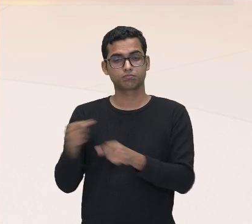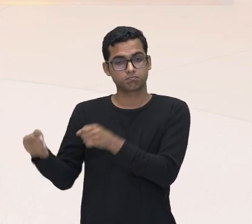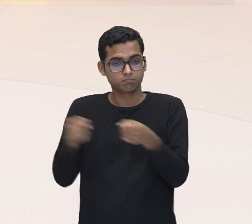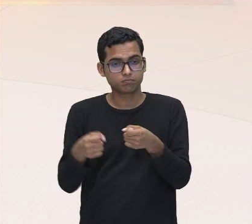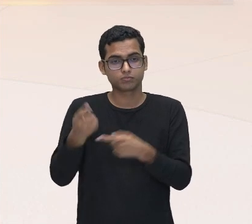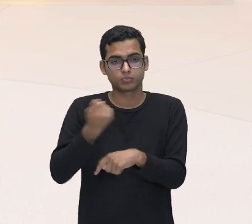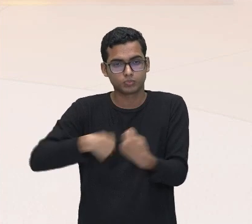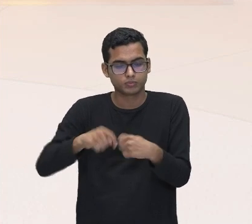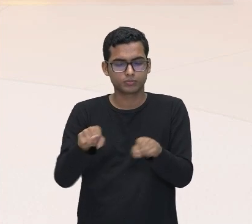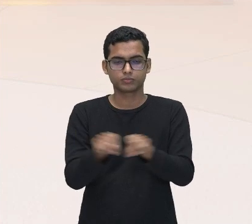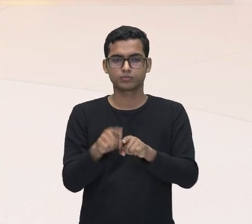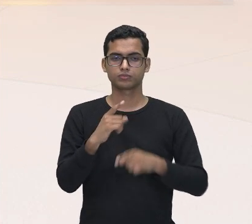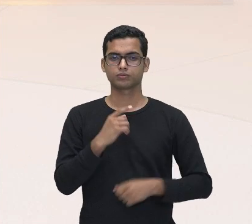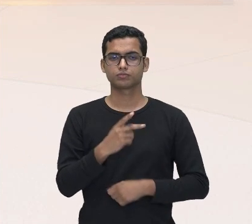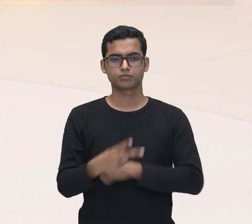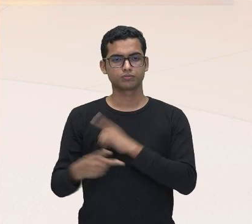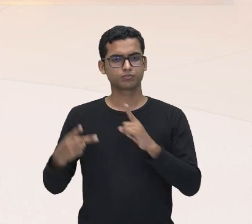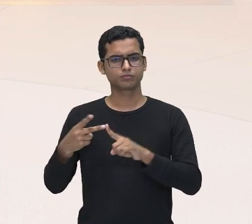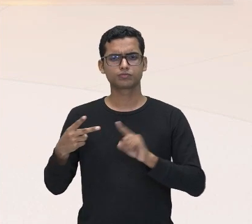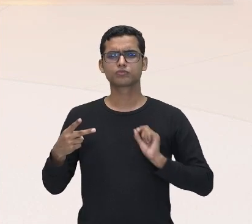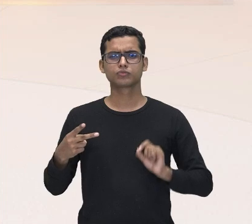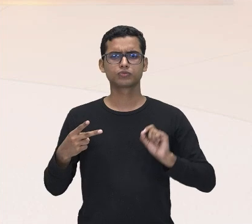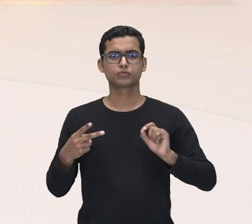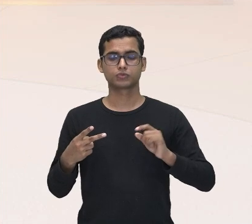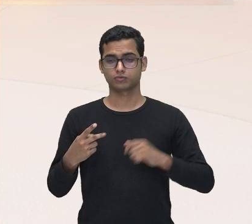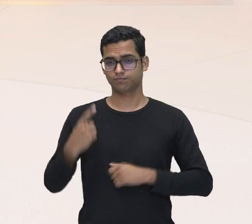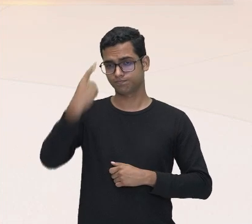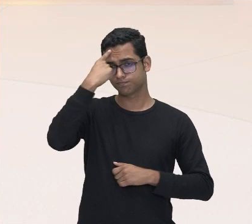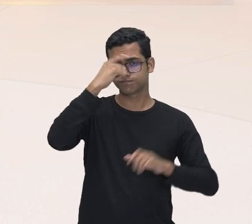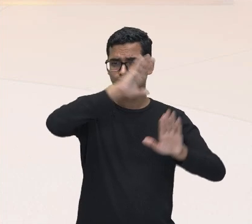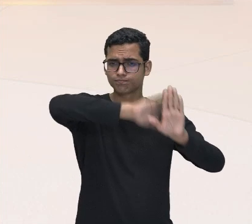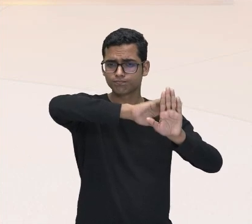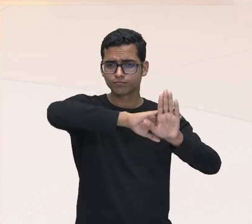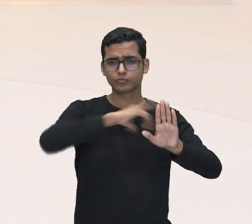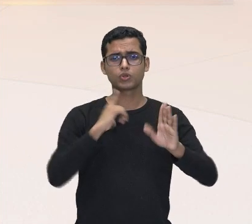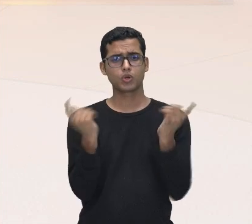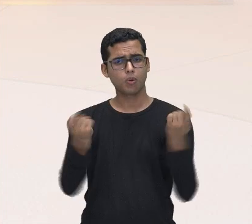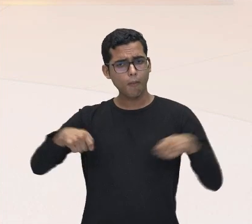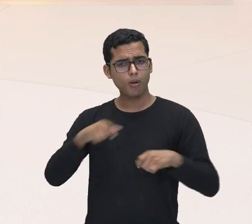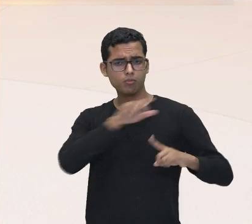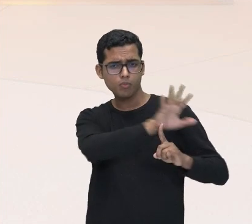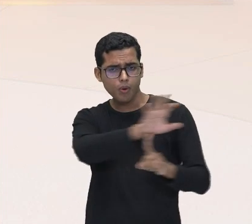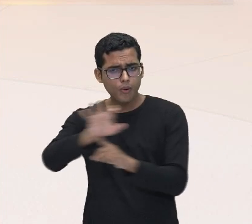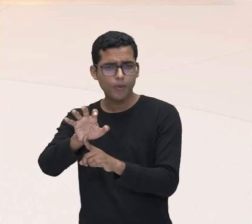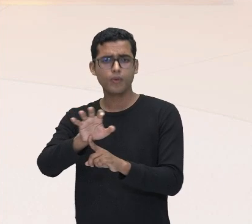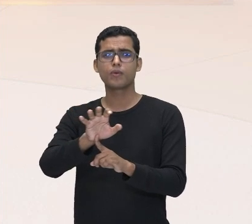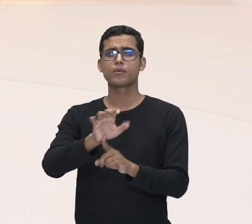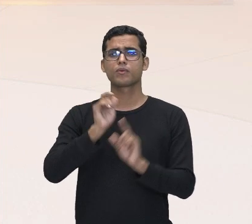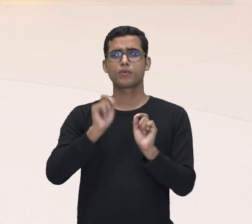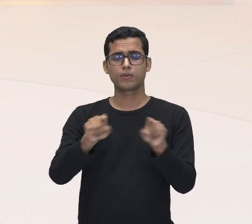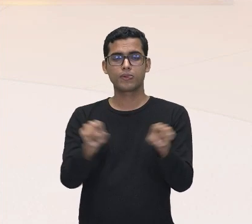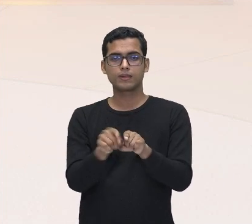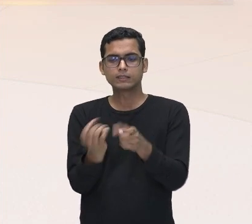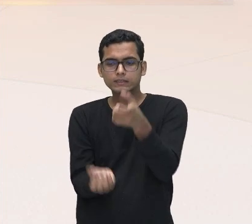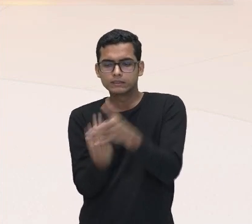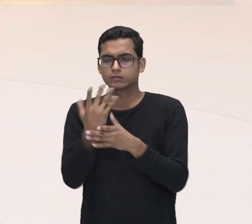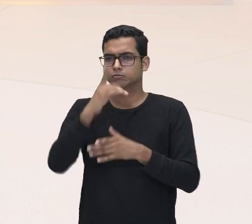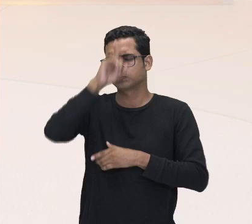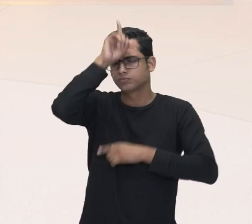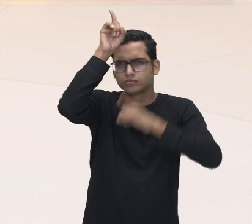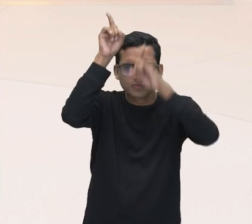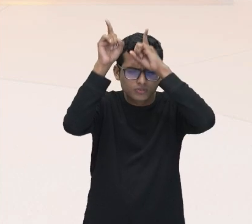E o poder ideológico consiste na capacidade de influenciar a formação de ideias e